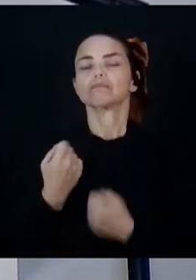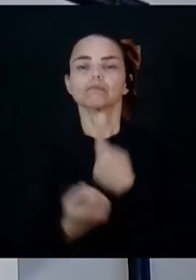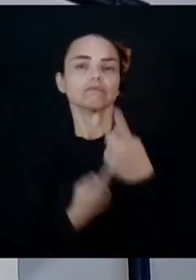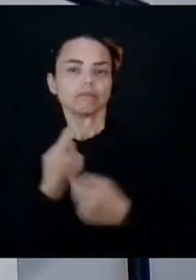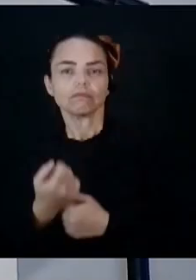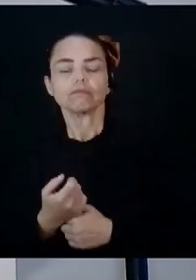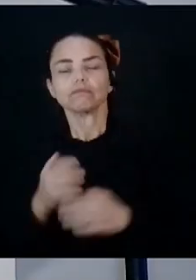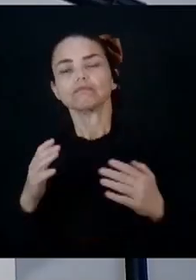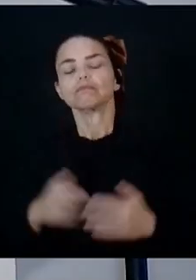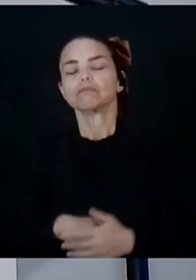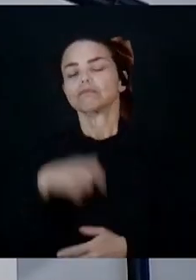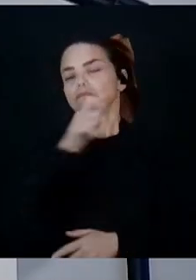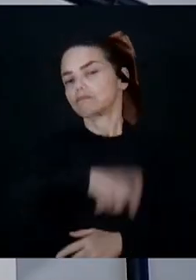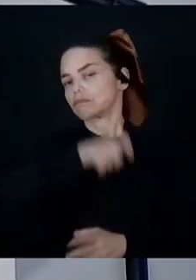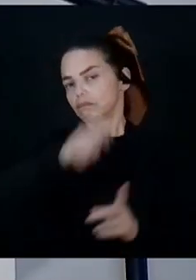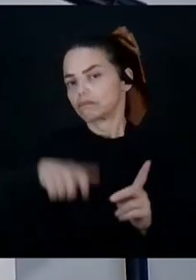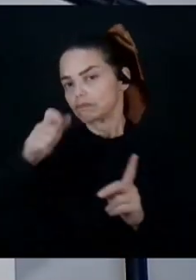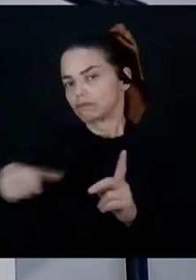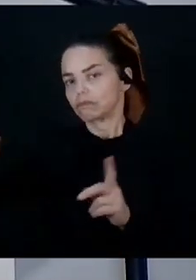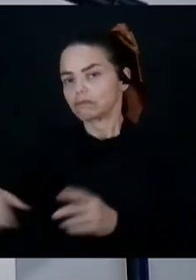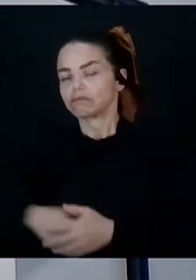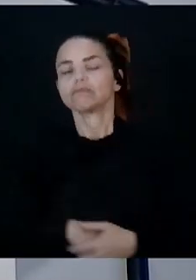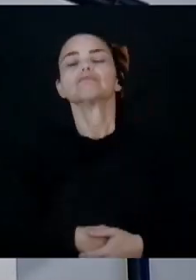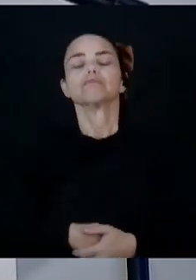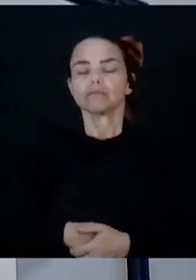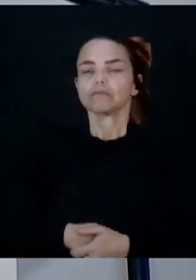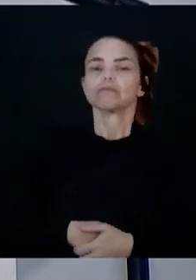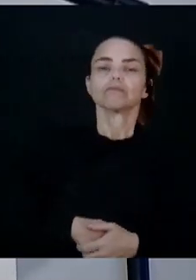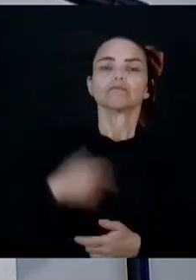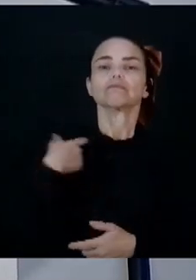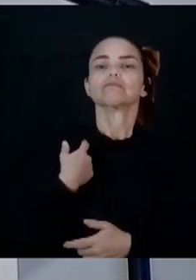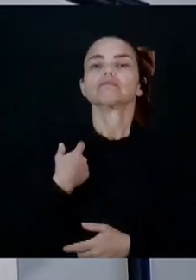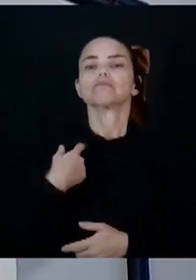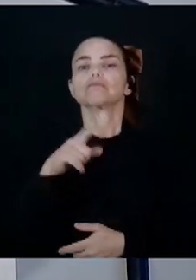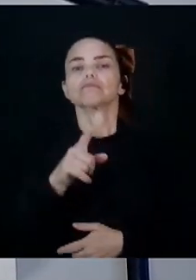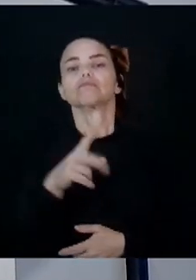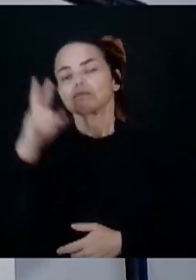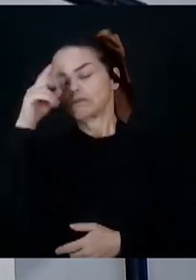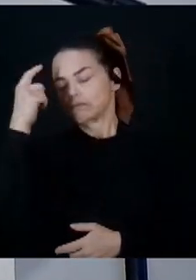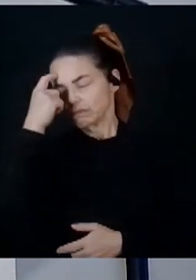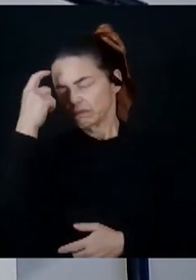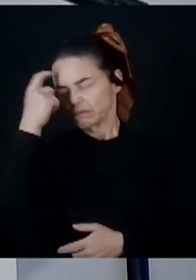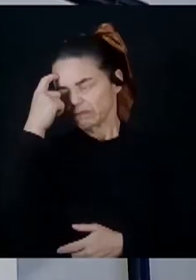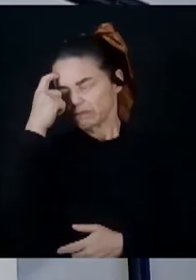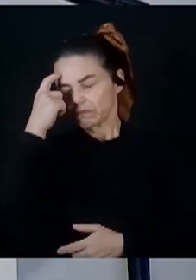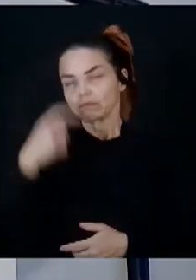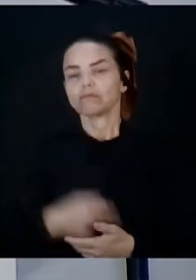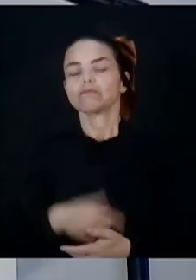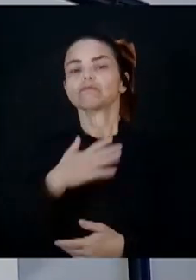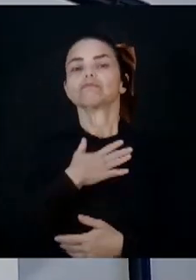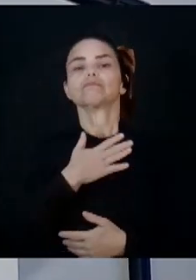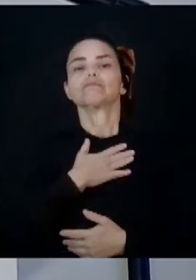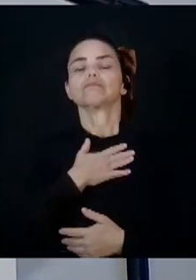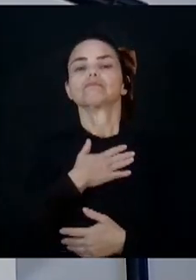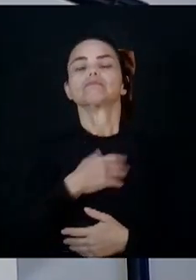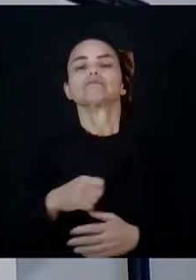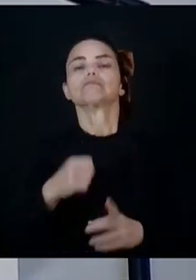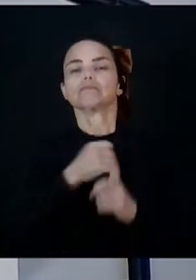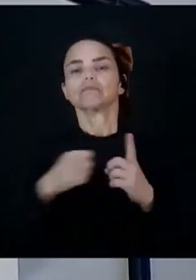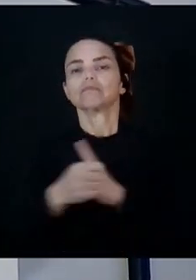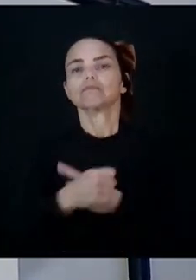com pessoas que foram ali pensadas, né, no âmago, no seio da sociedade, e que